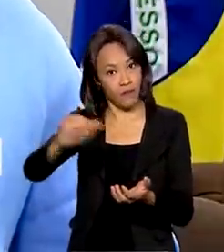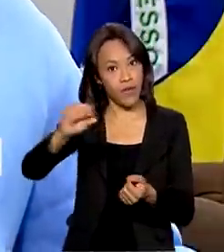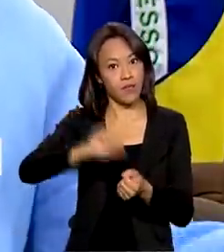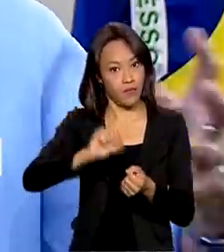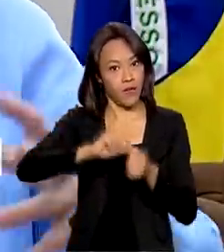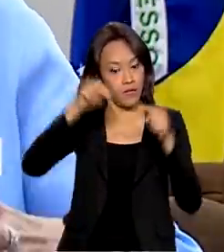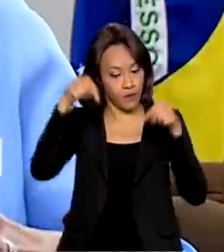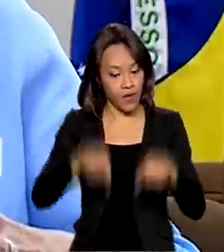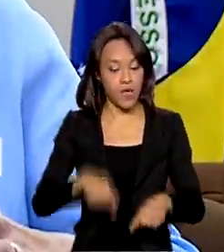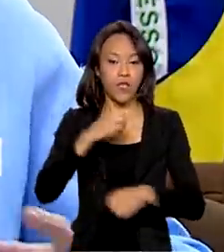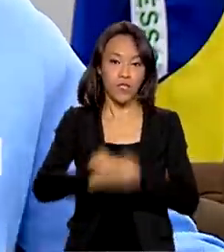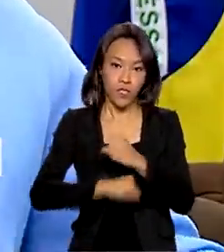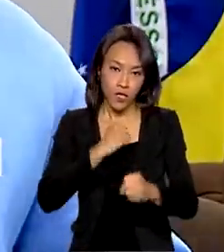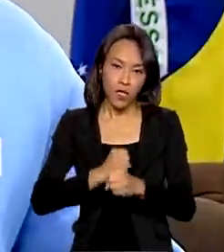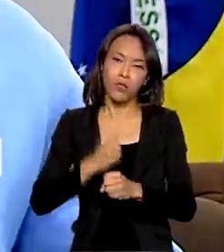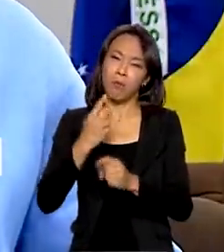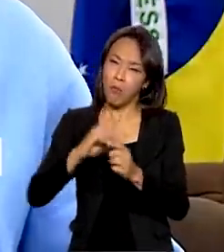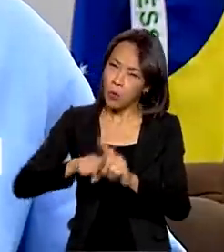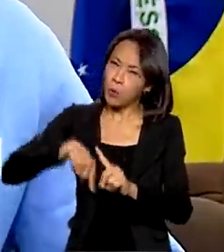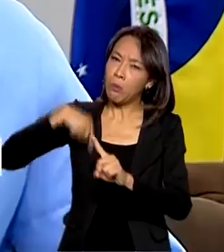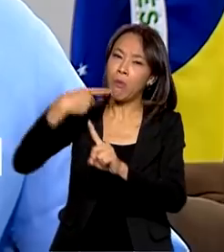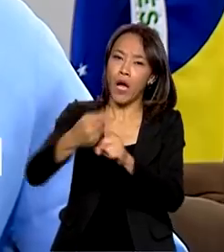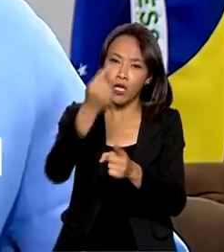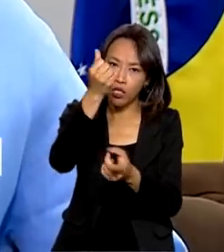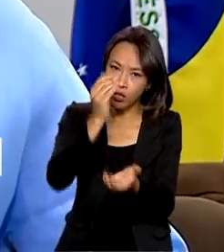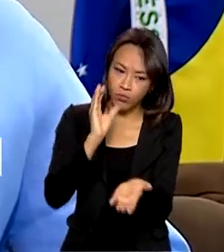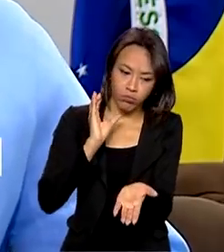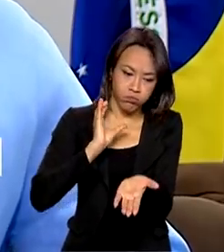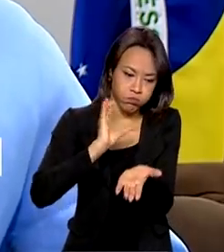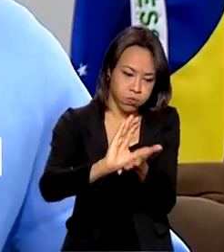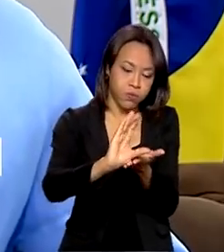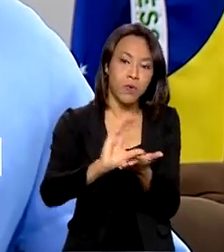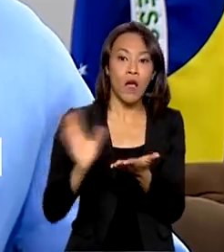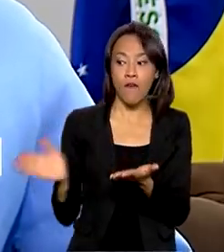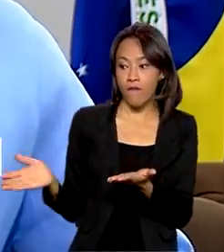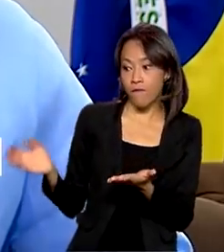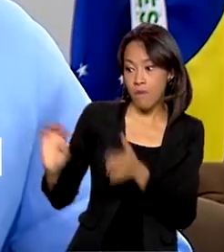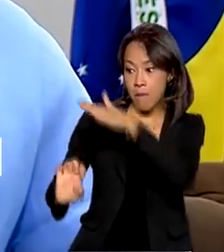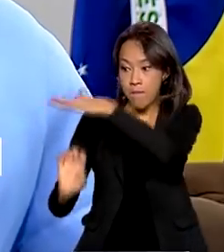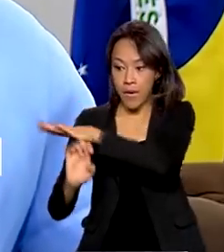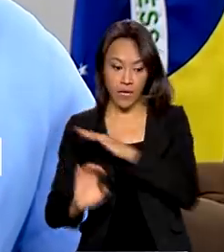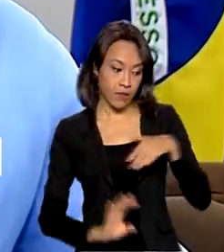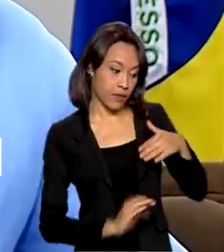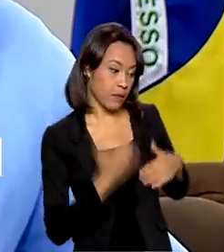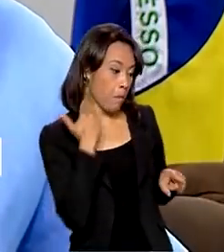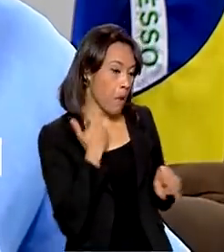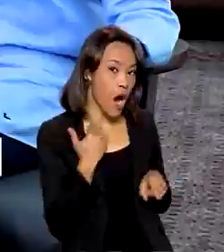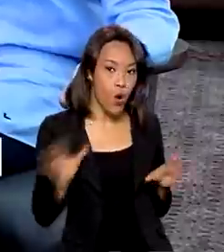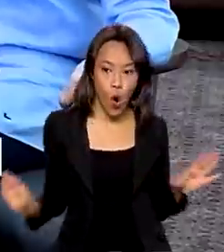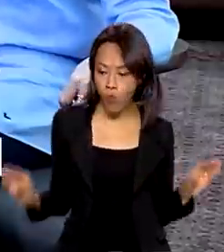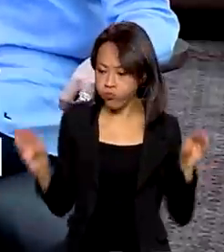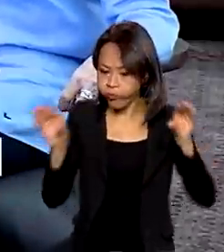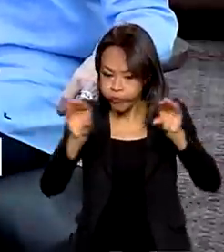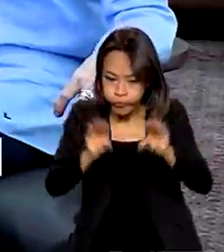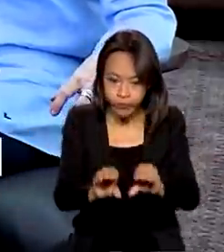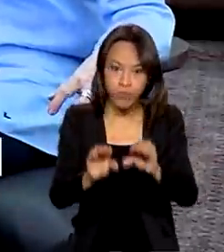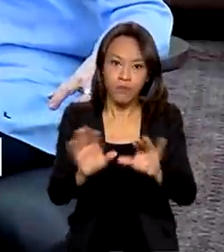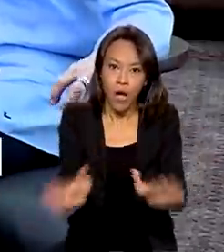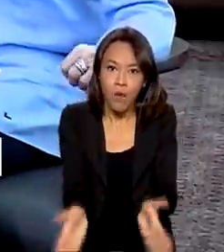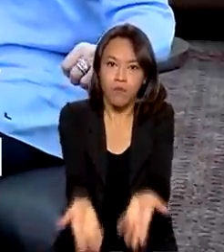ano para a gente ter mais investimento no setor vindo da iniciativa privada dos bancos privados de